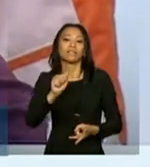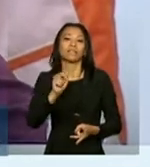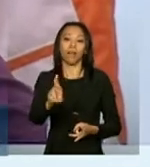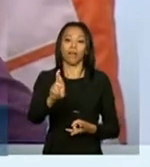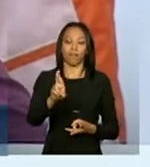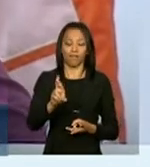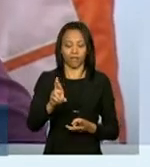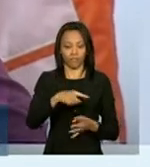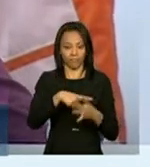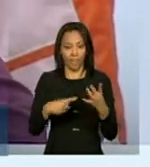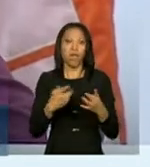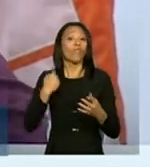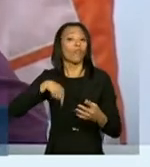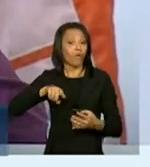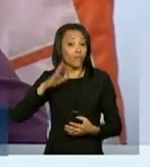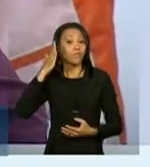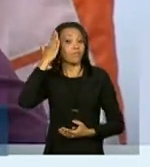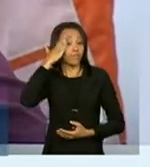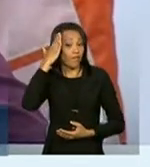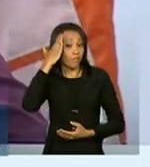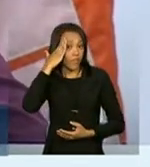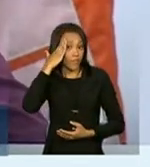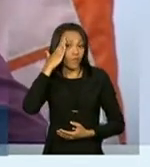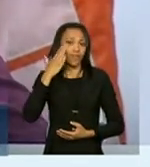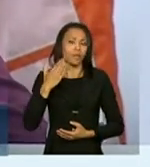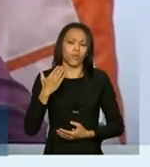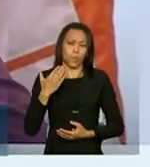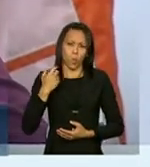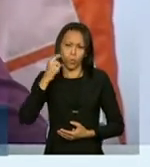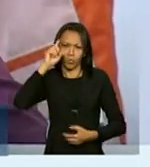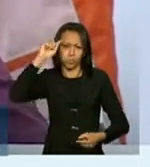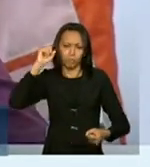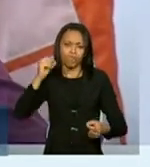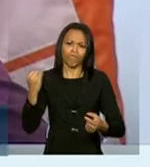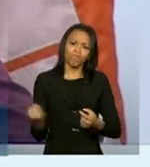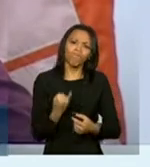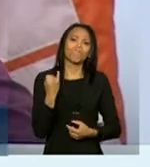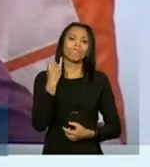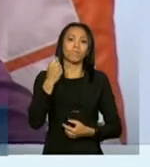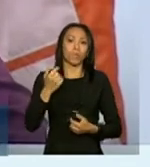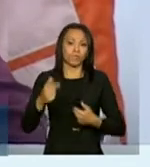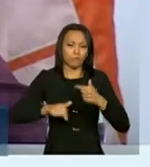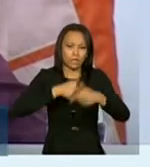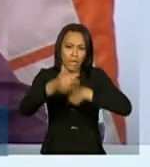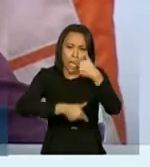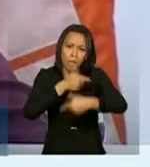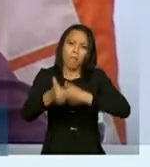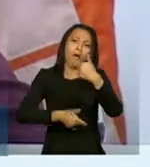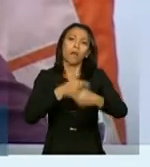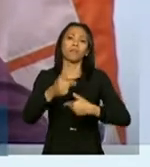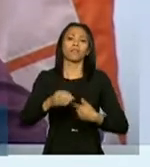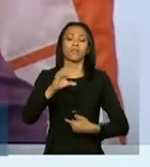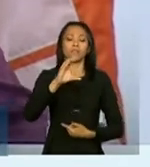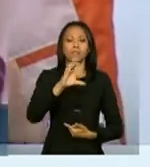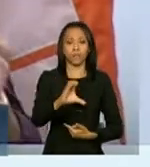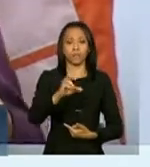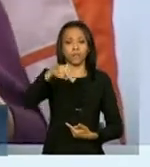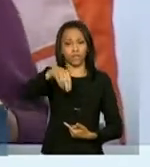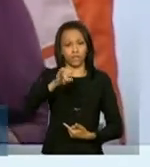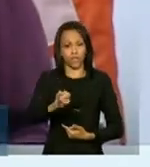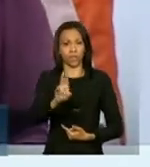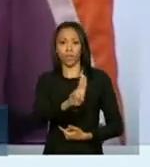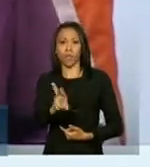reconhecer a decisiva atuação do presidente da CNI, Robson Andrade,